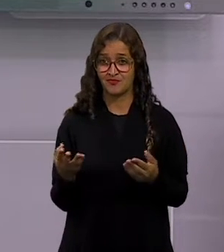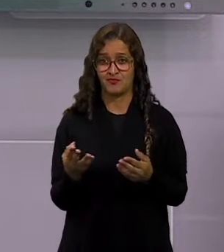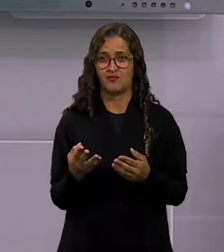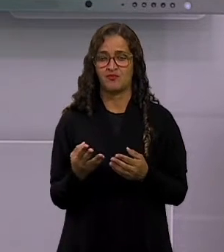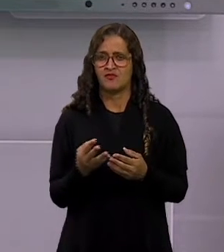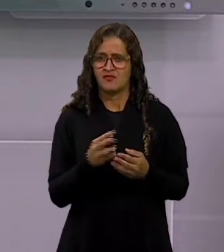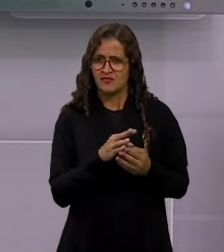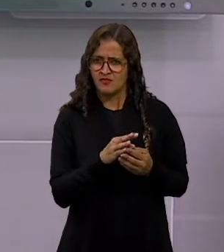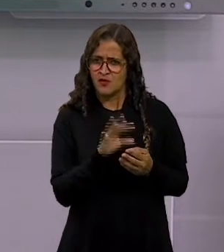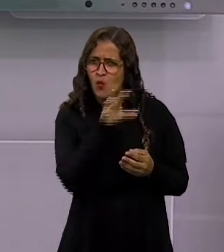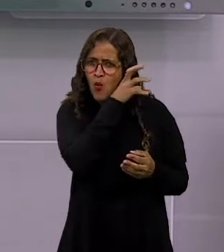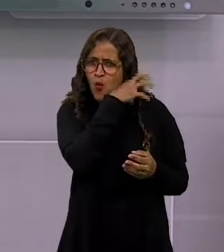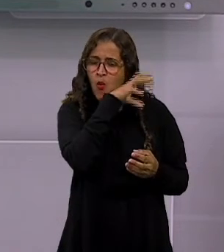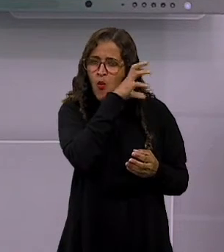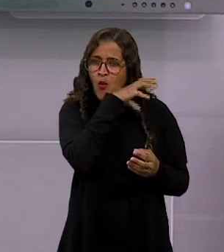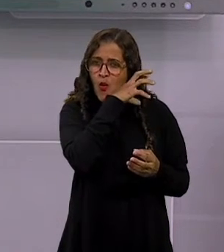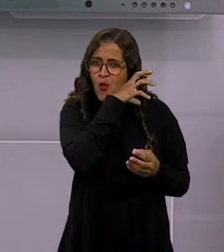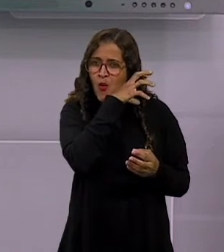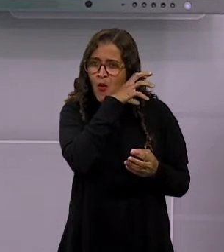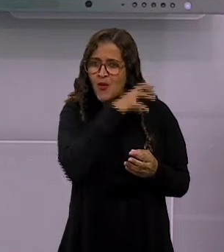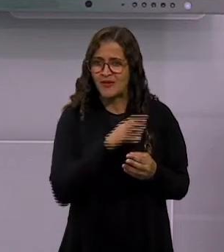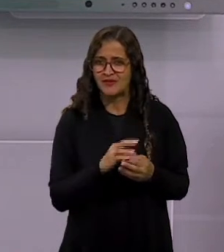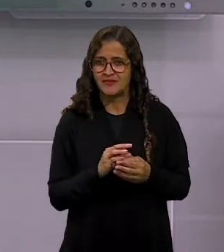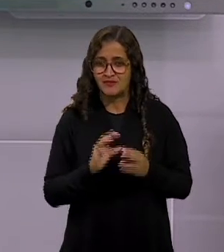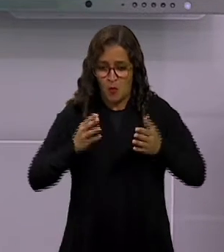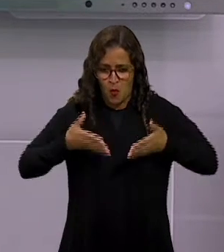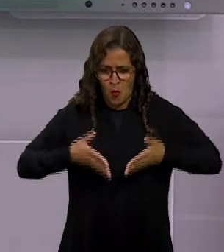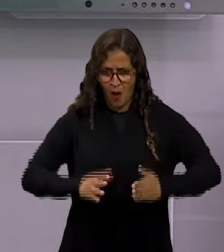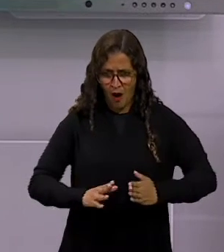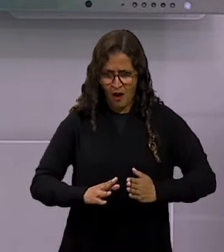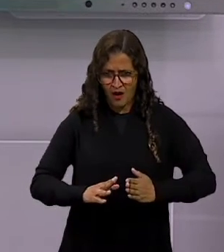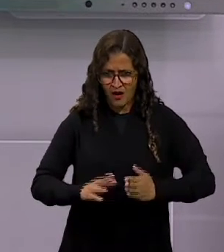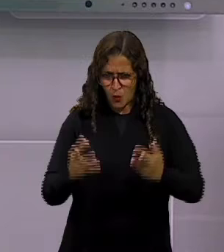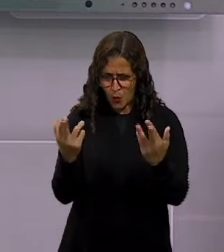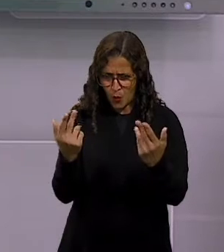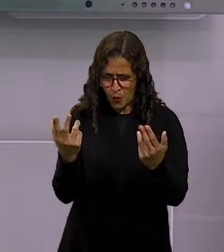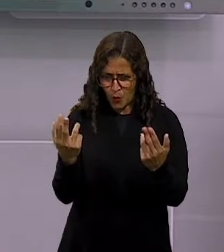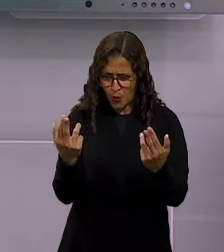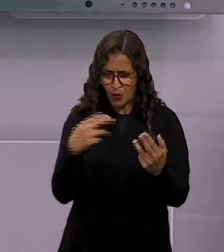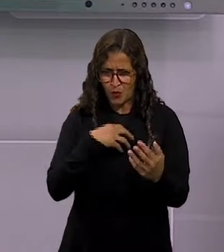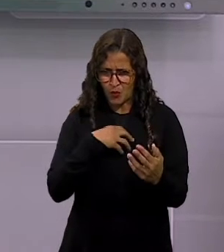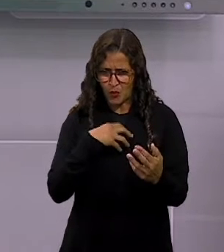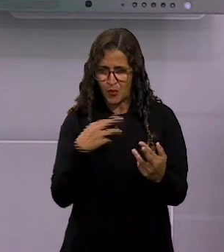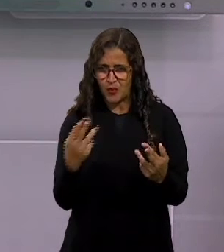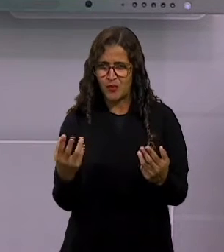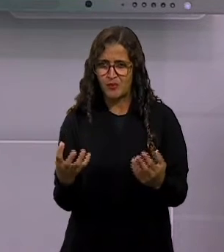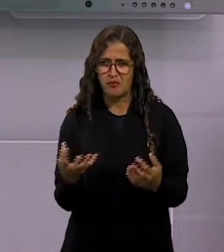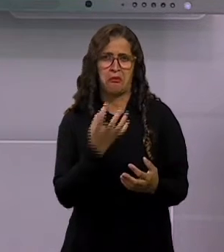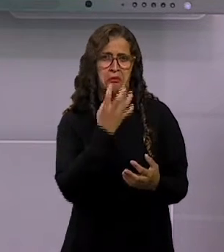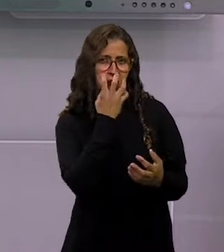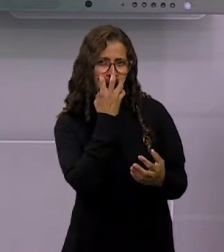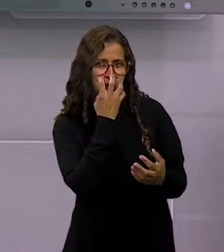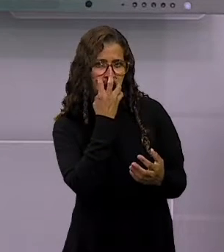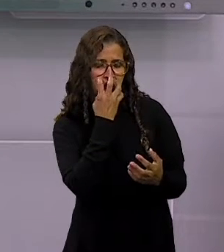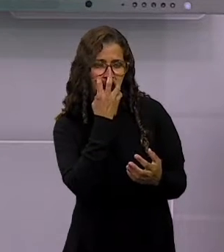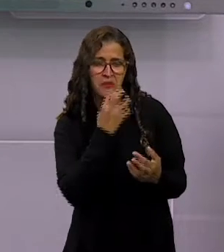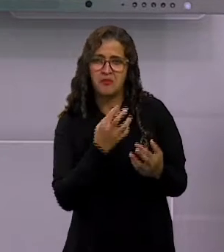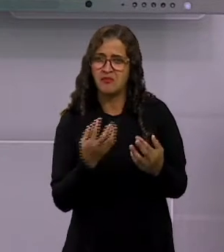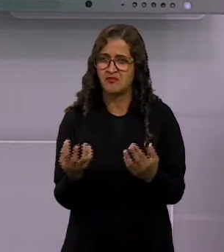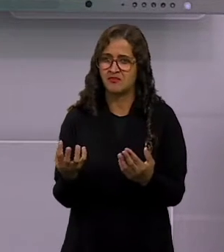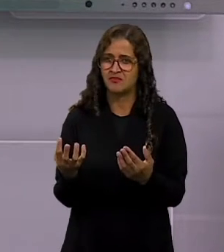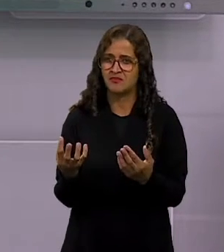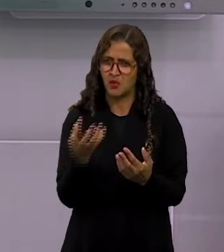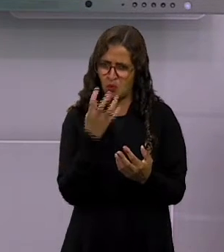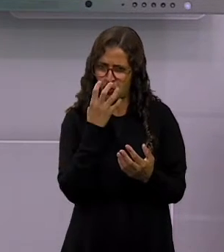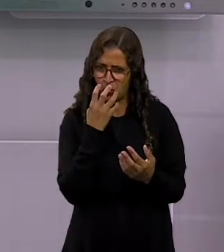todos os animais nascem da mesma maneira? Você acha? Um cachorrinho, um filhote de cachorro,